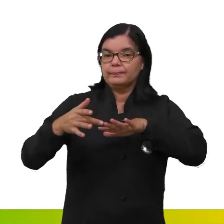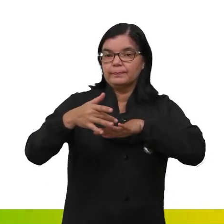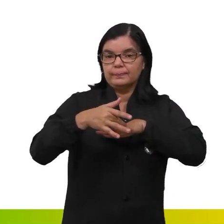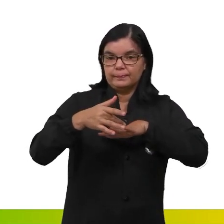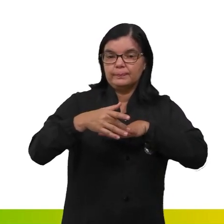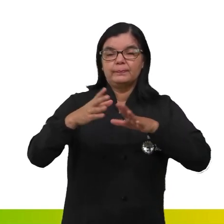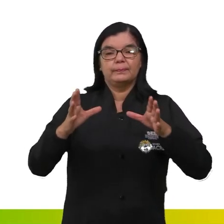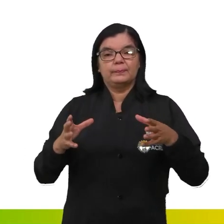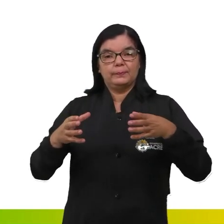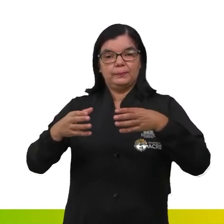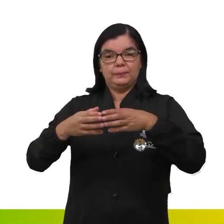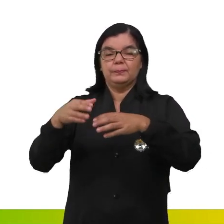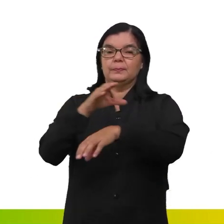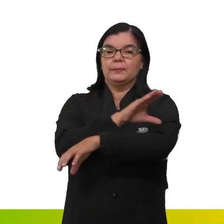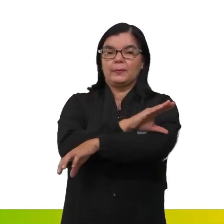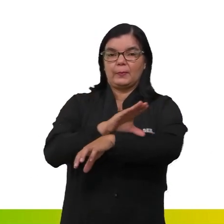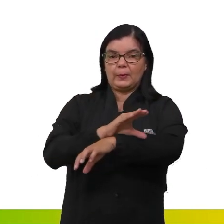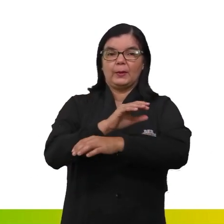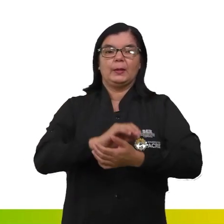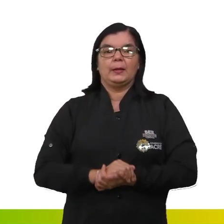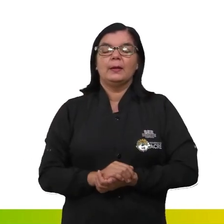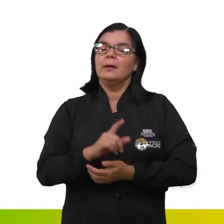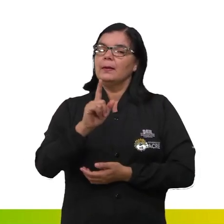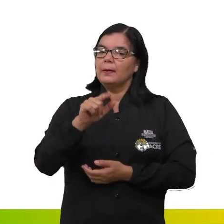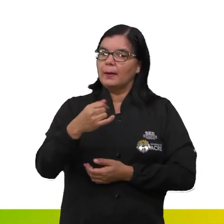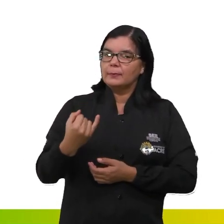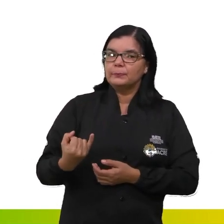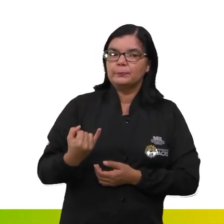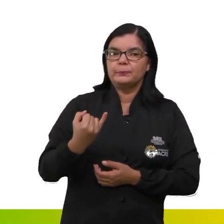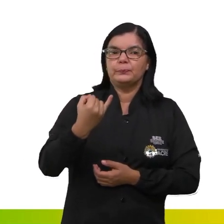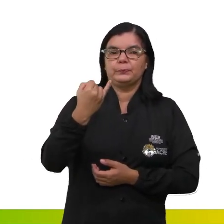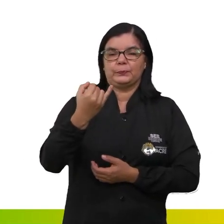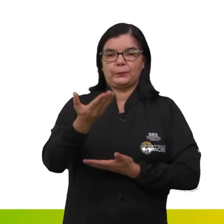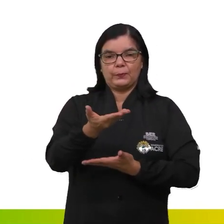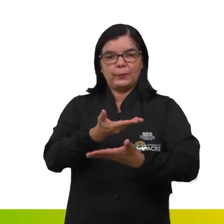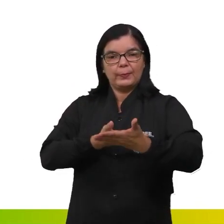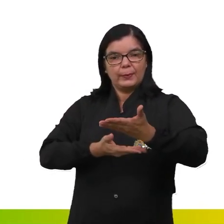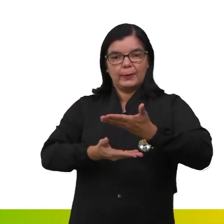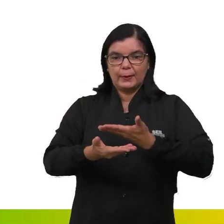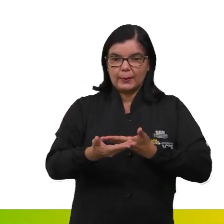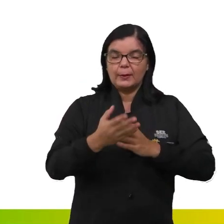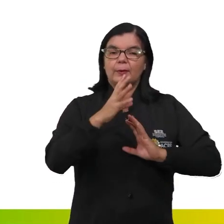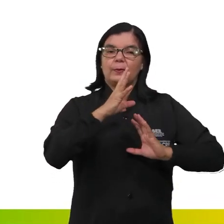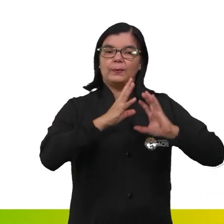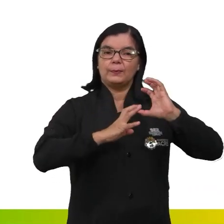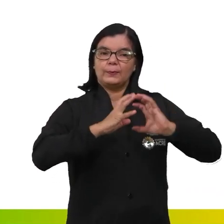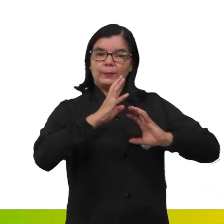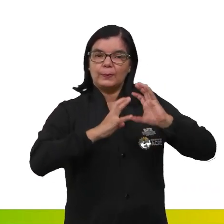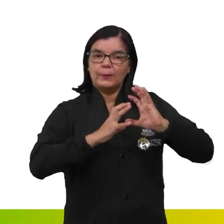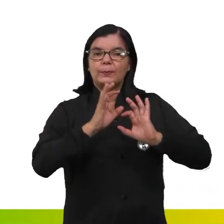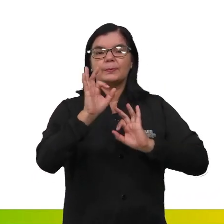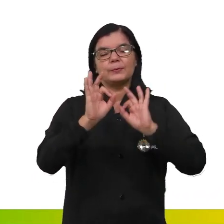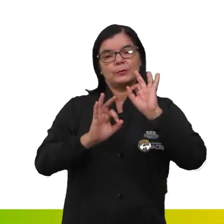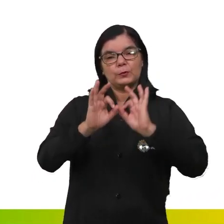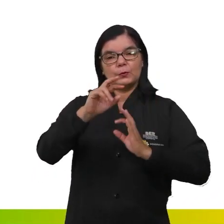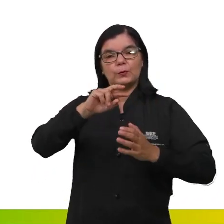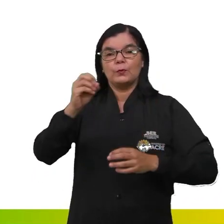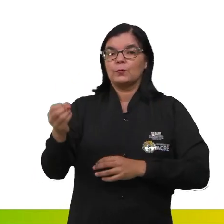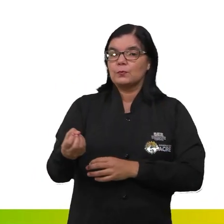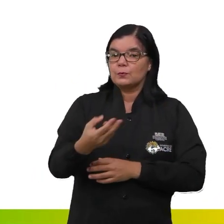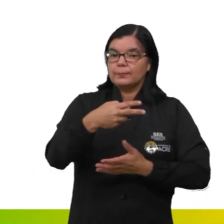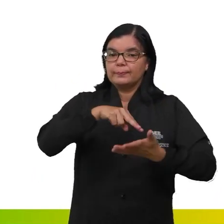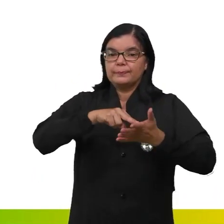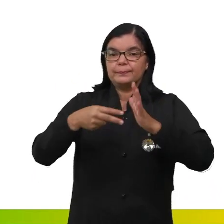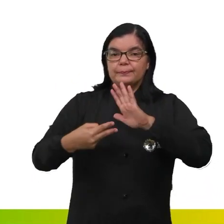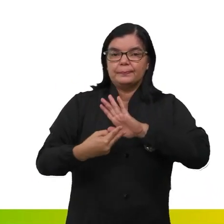e grupos culturais, e é marcada por trocas, conflitos e construção de